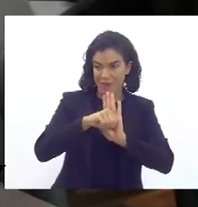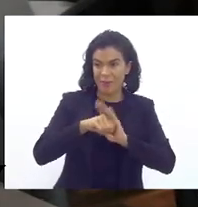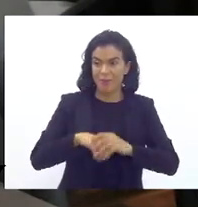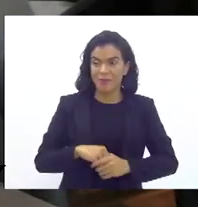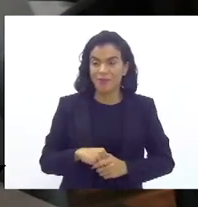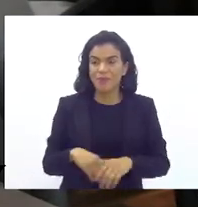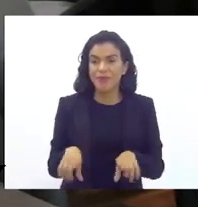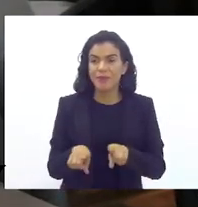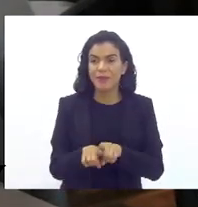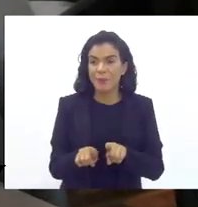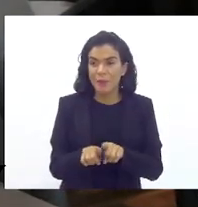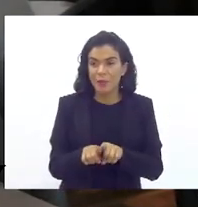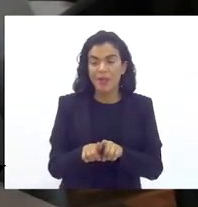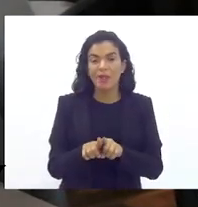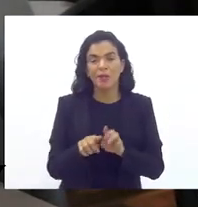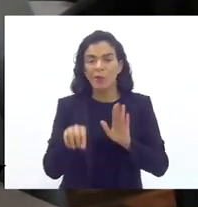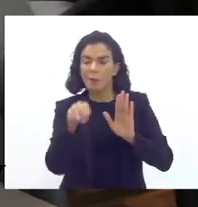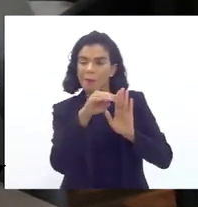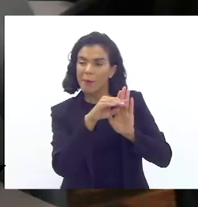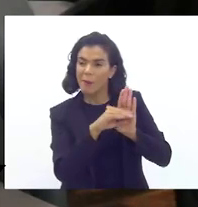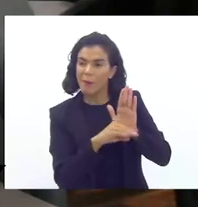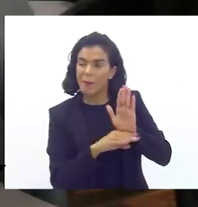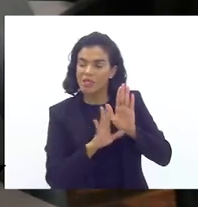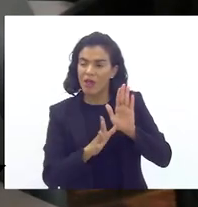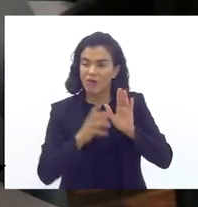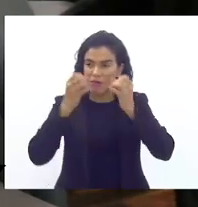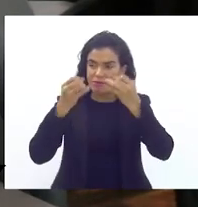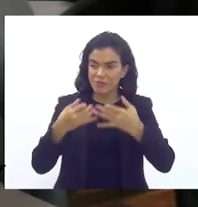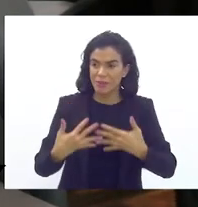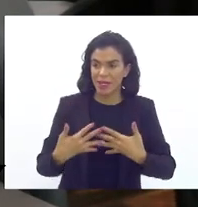mazelas que foram descritas aqui